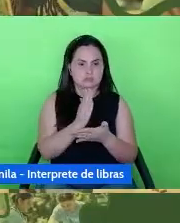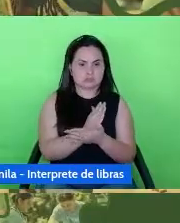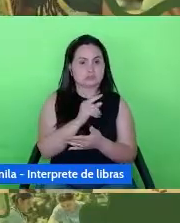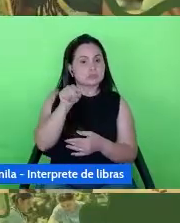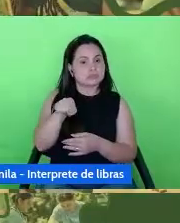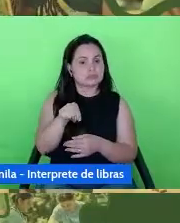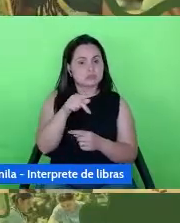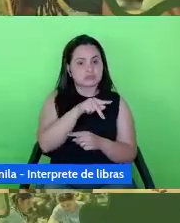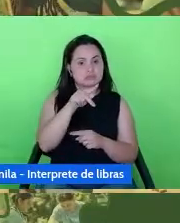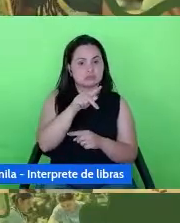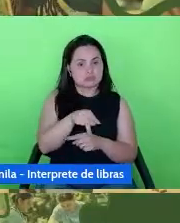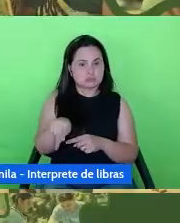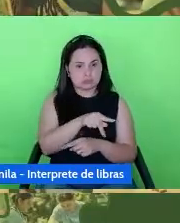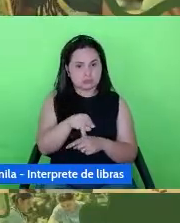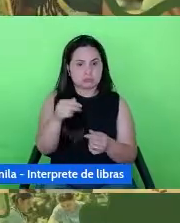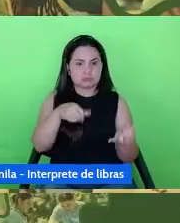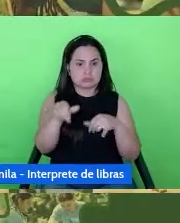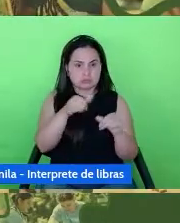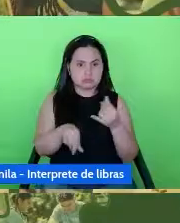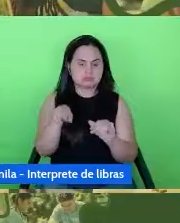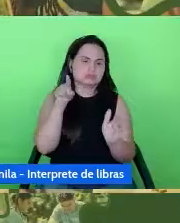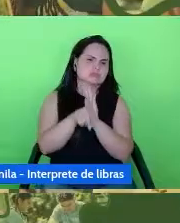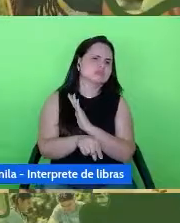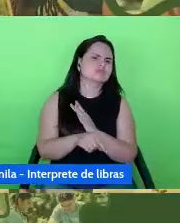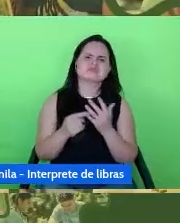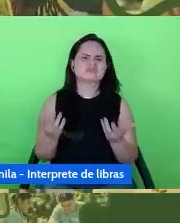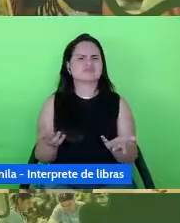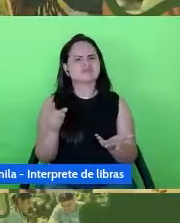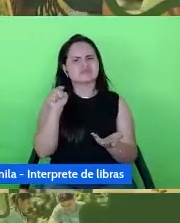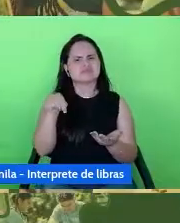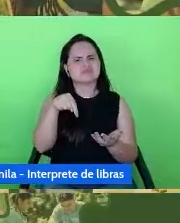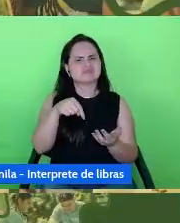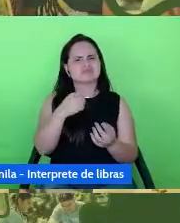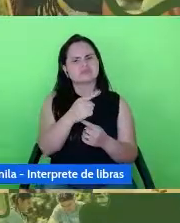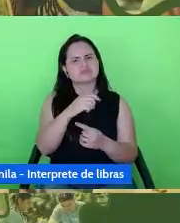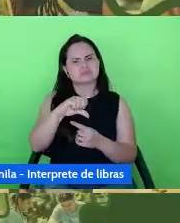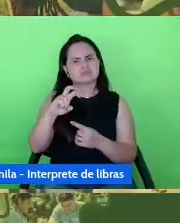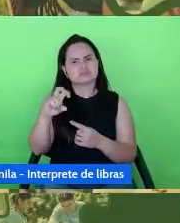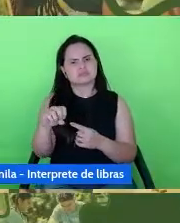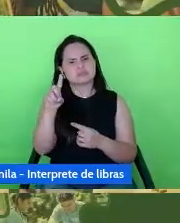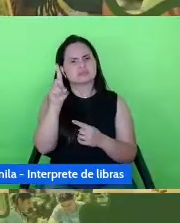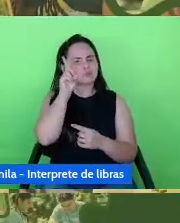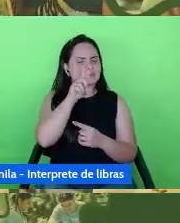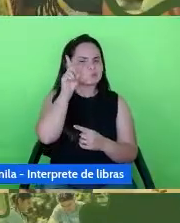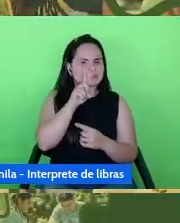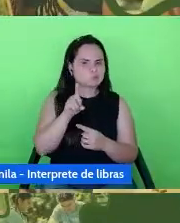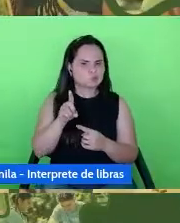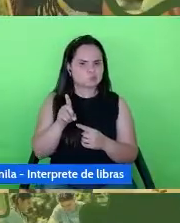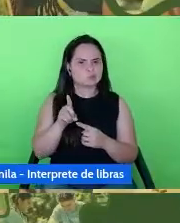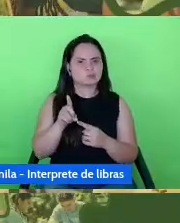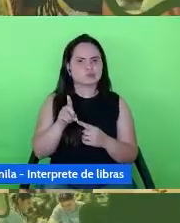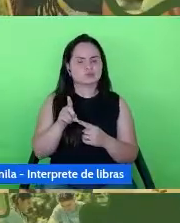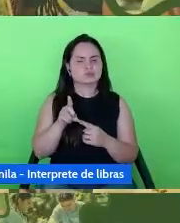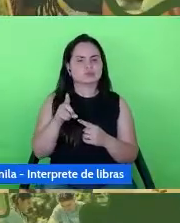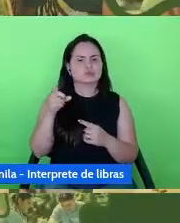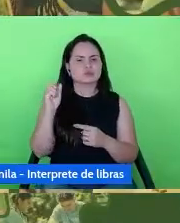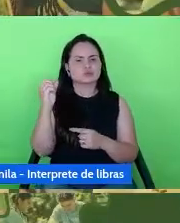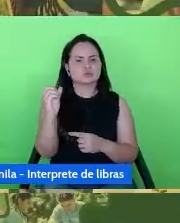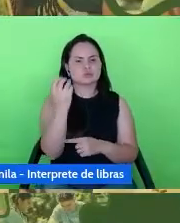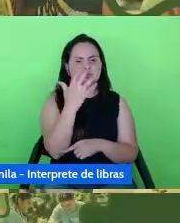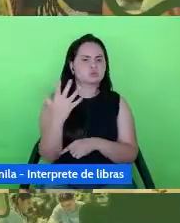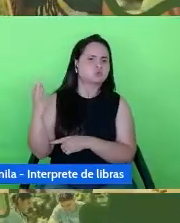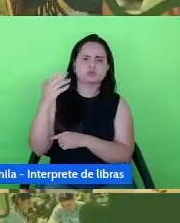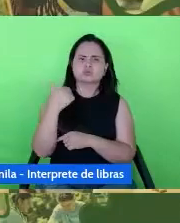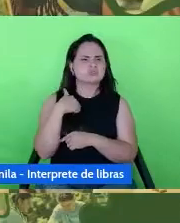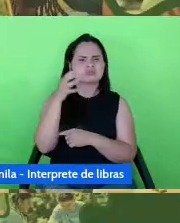de química, ela começou a perguntar assim, olha, por que aqui em 1950, nos Estados Unidos, chega a primavera e eu não estou ouvindo